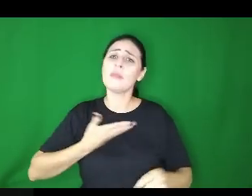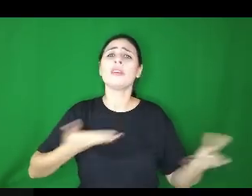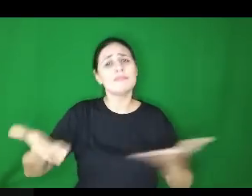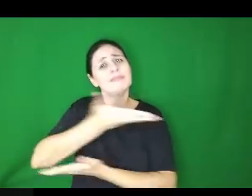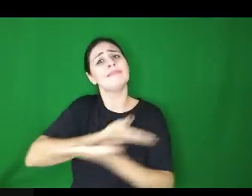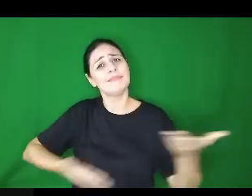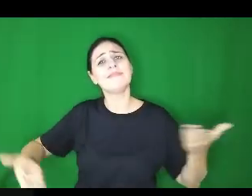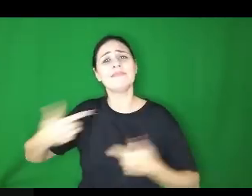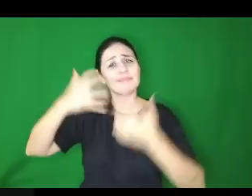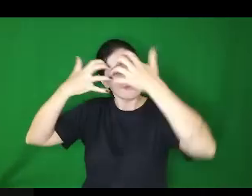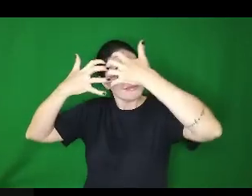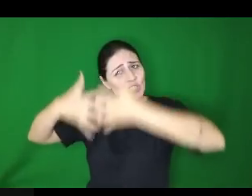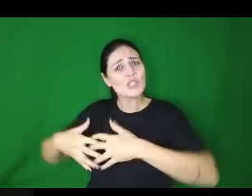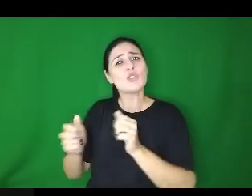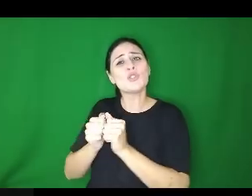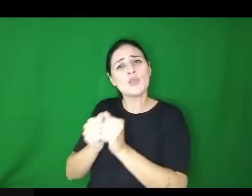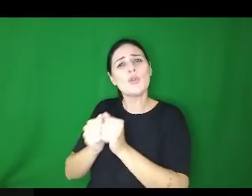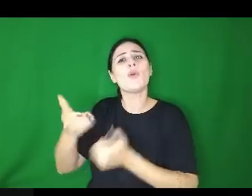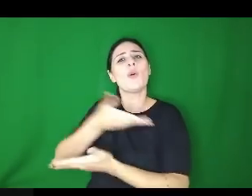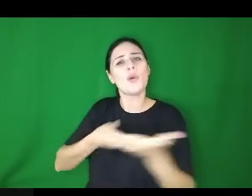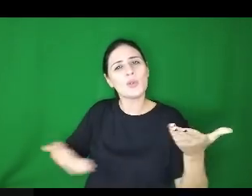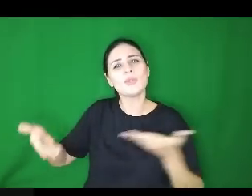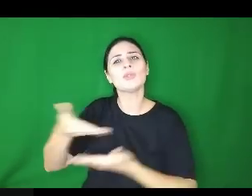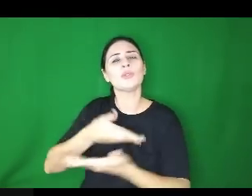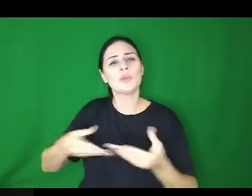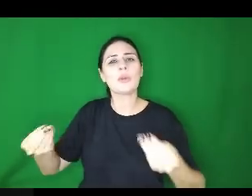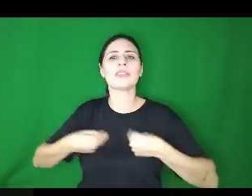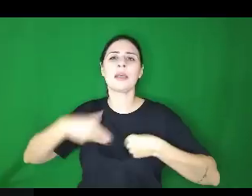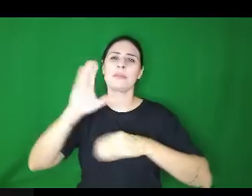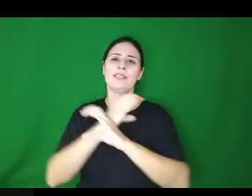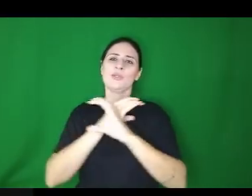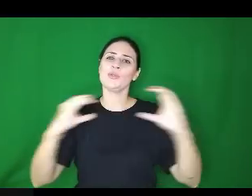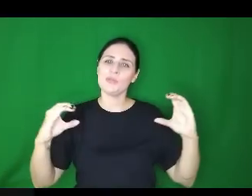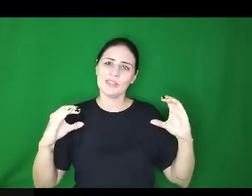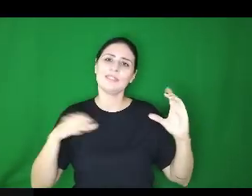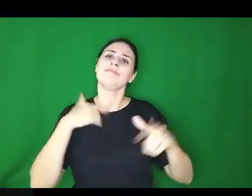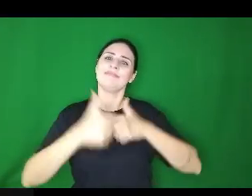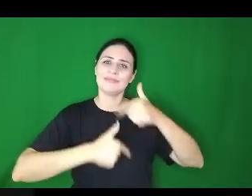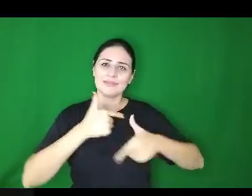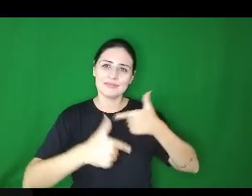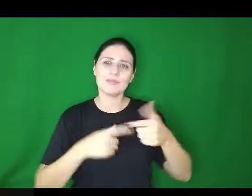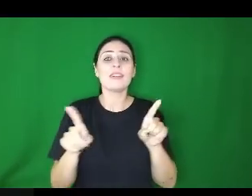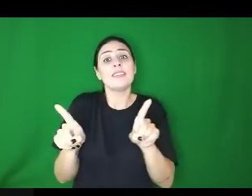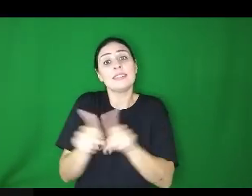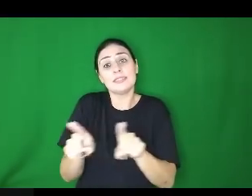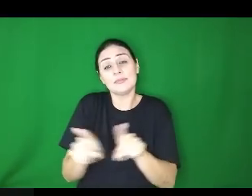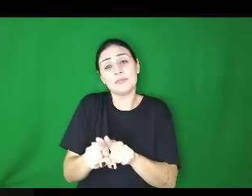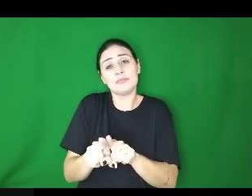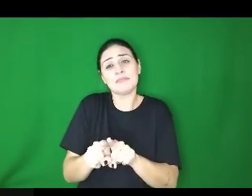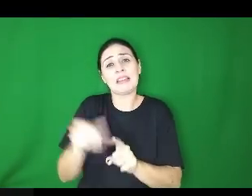nós também temos as nossas dificuldades, nós temos também a ansiedade de ver as coisas acontecerem, elas